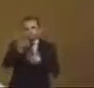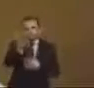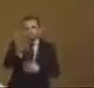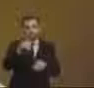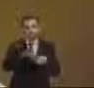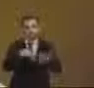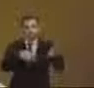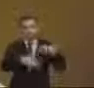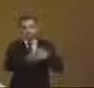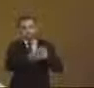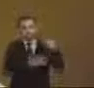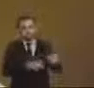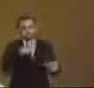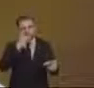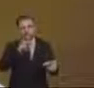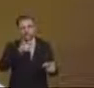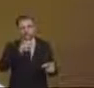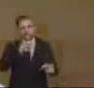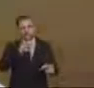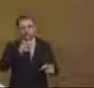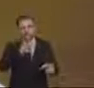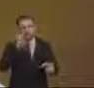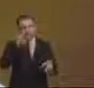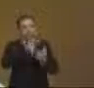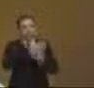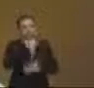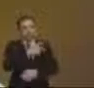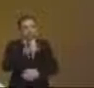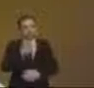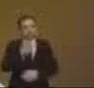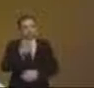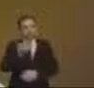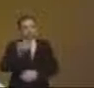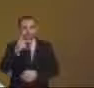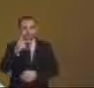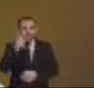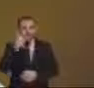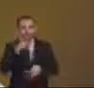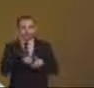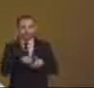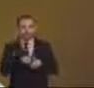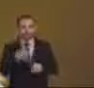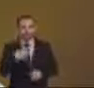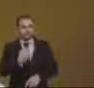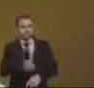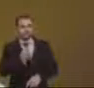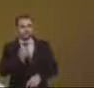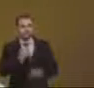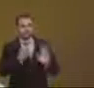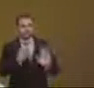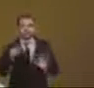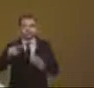Josimar de Maranhãozinho, com a nossa querida deputada Detinha, que eu achei estranho também. Mas nosso setor jurídico está avaliando,